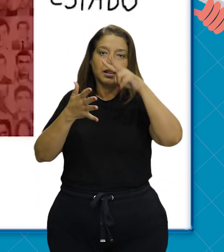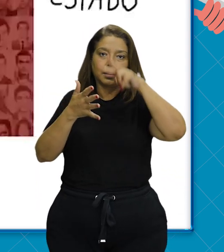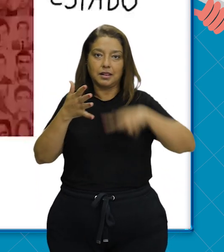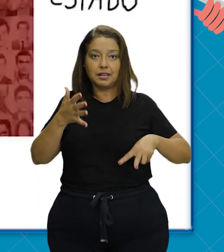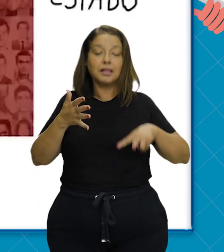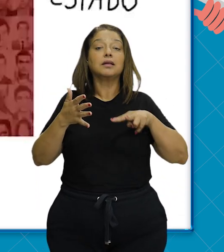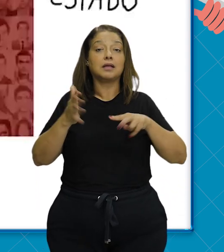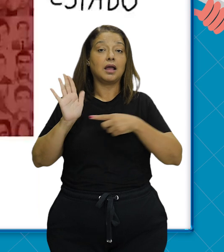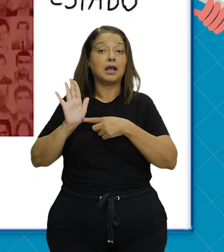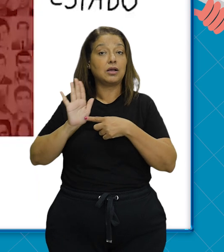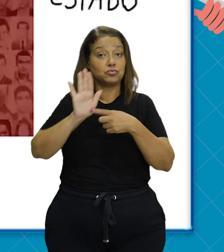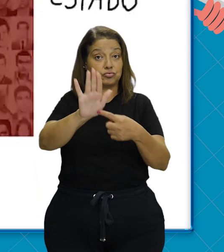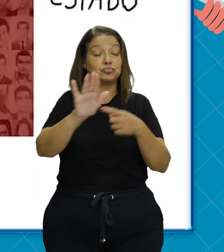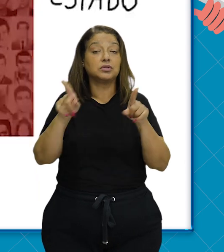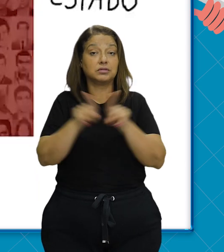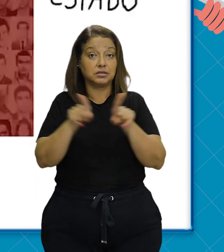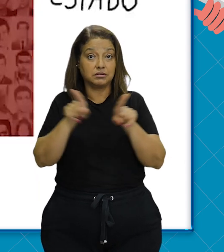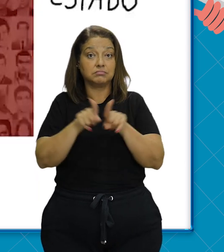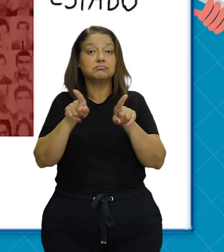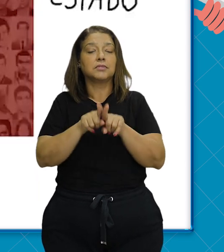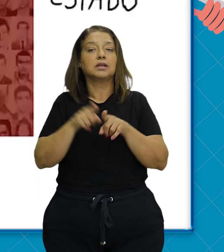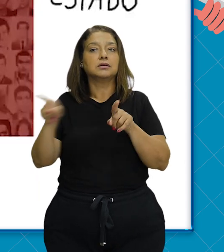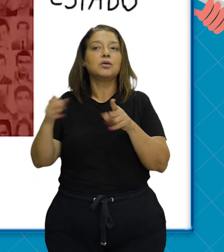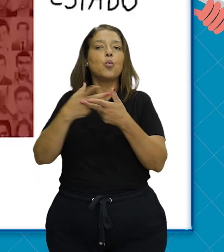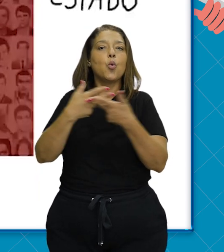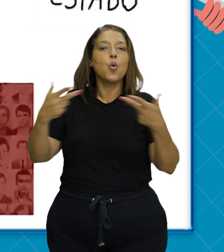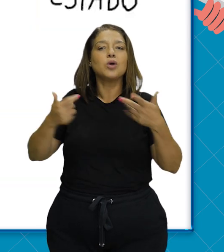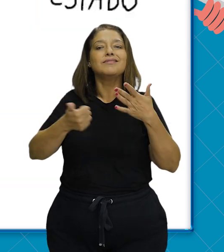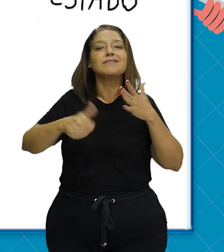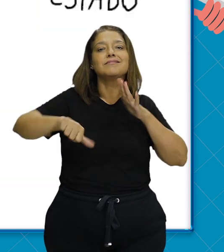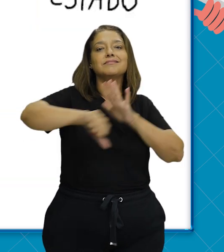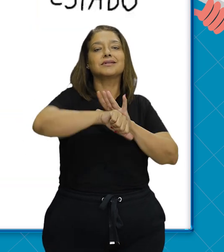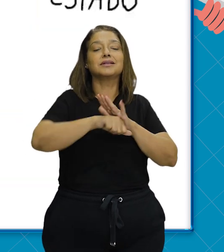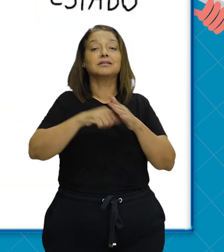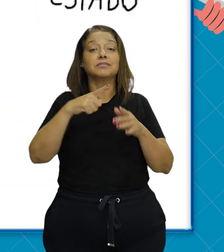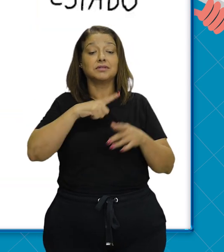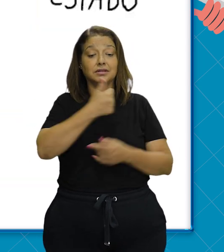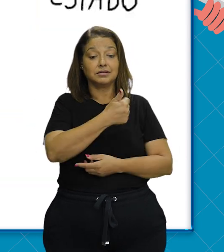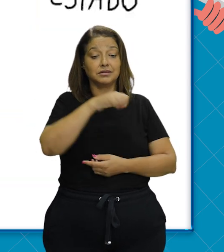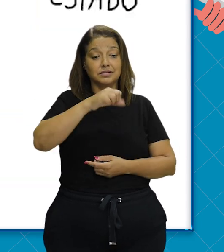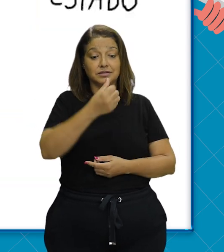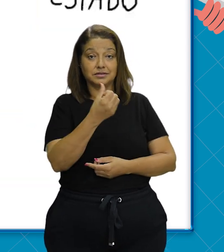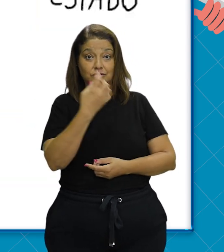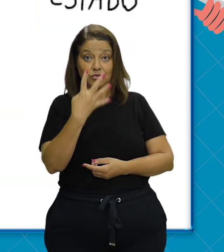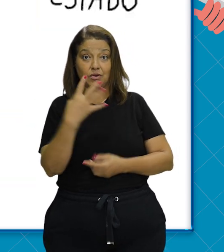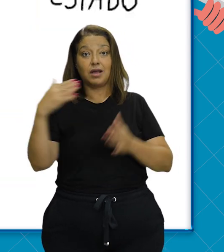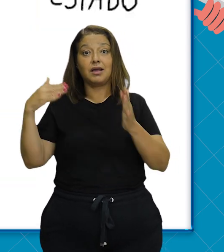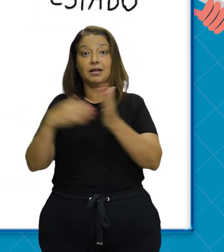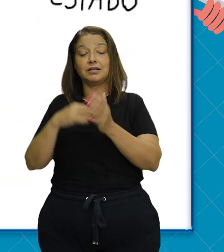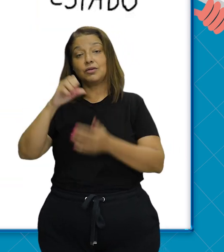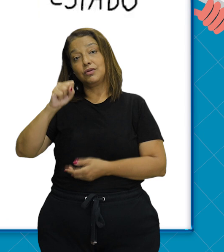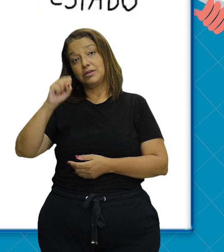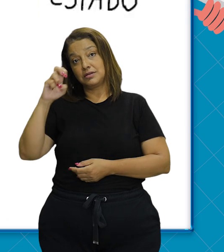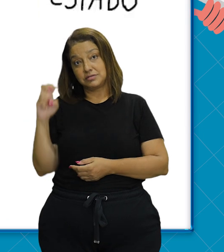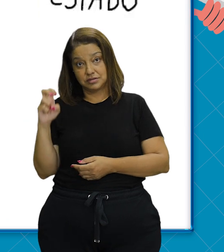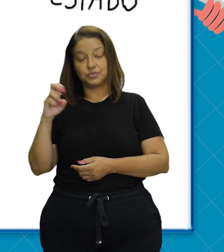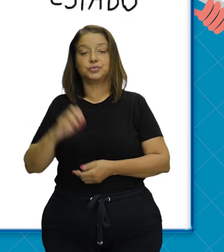da Verdade, que reúne detalhes dos crimes cometidos entre 1964 a